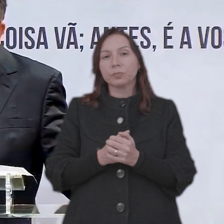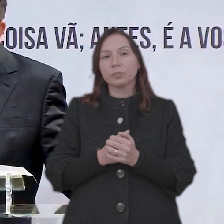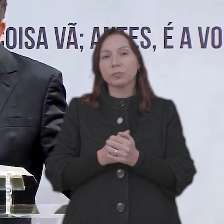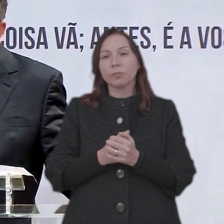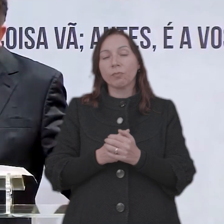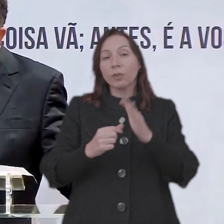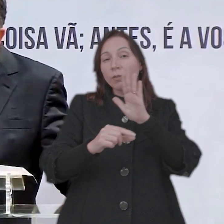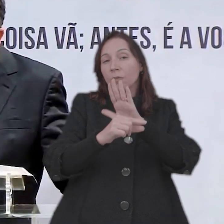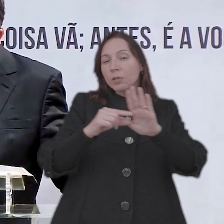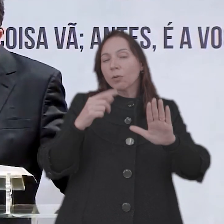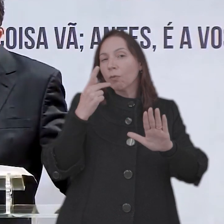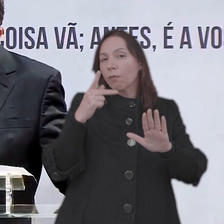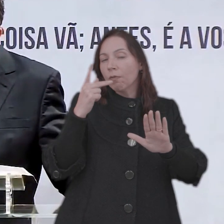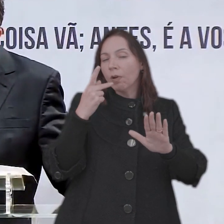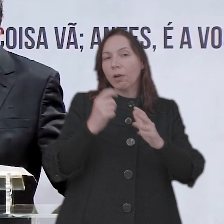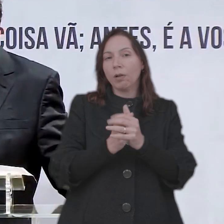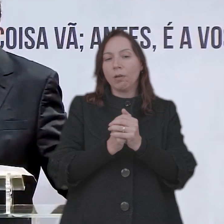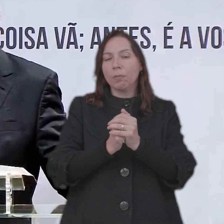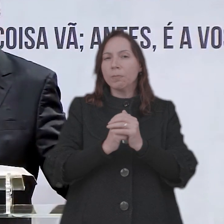o versículo diz assim: